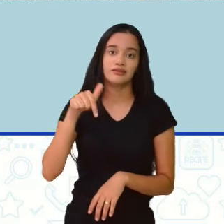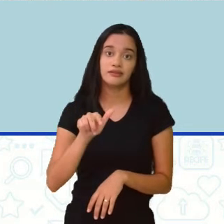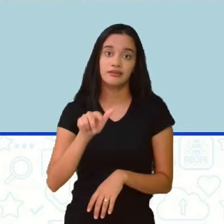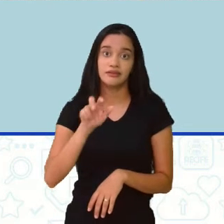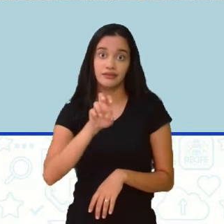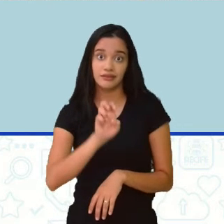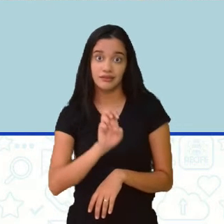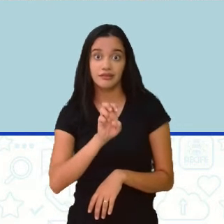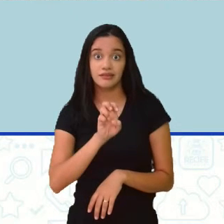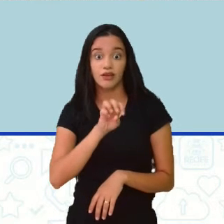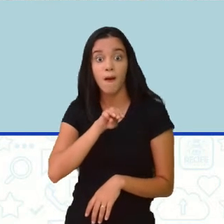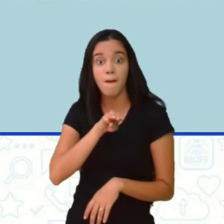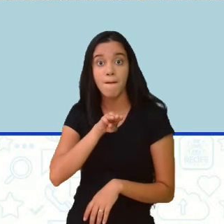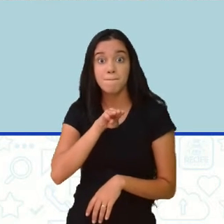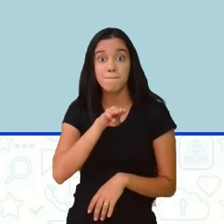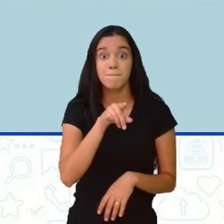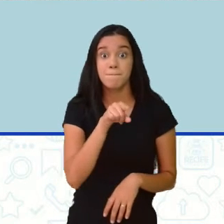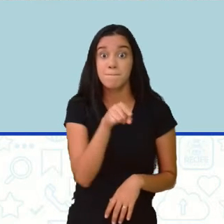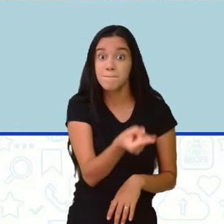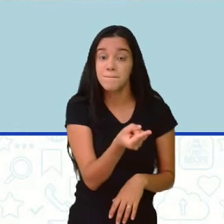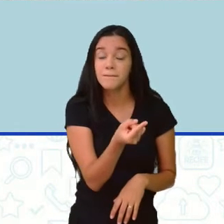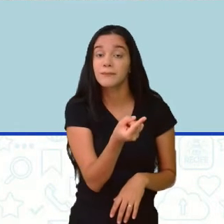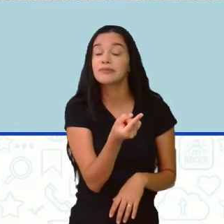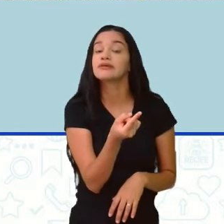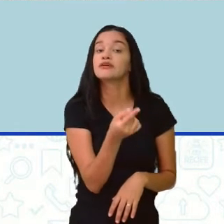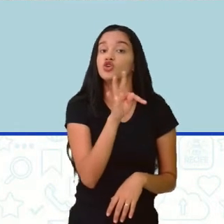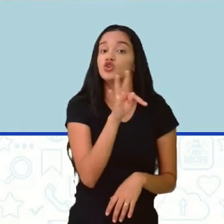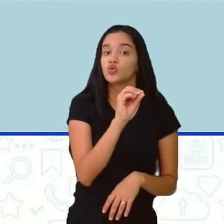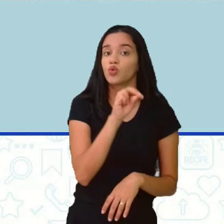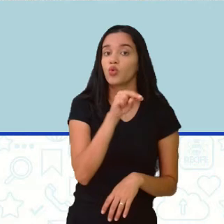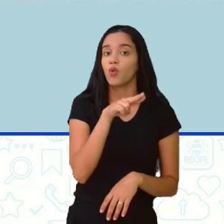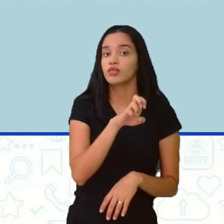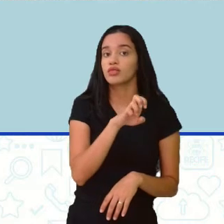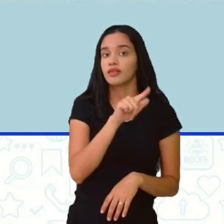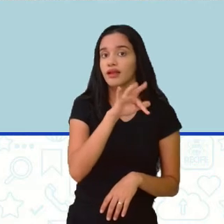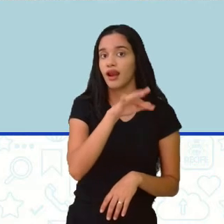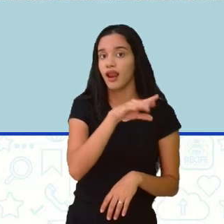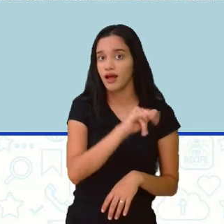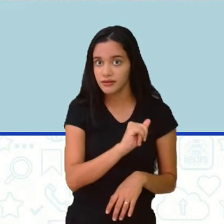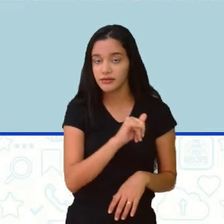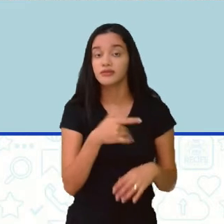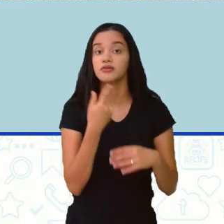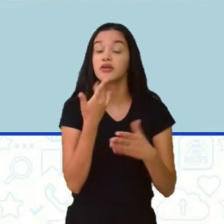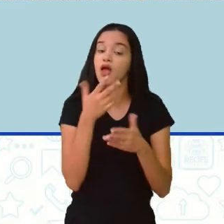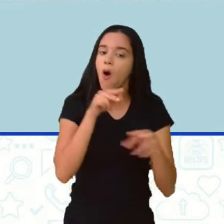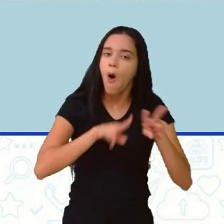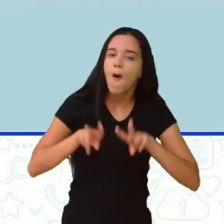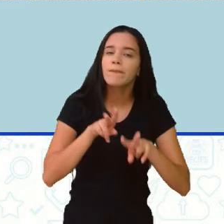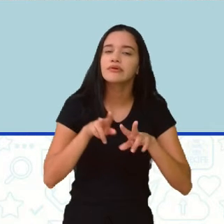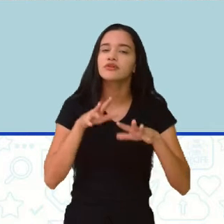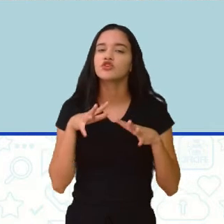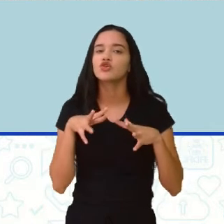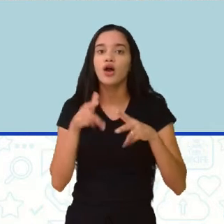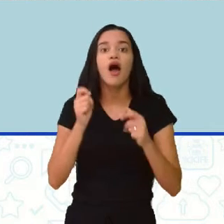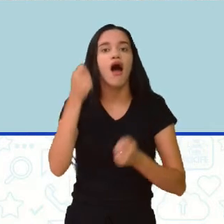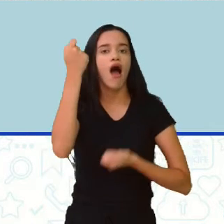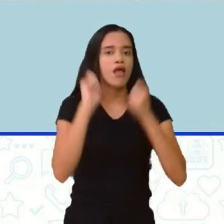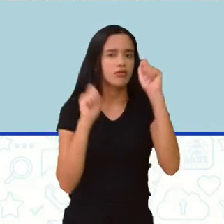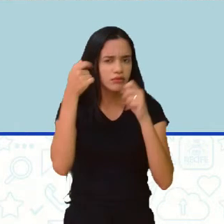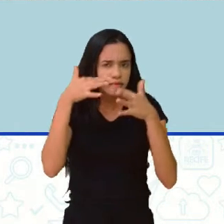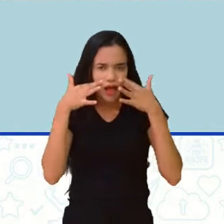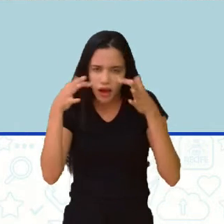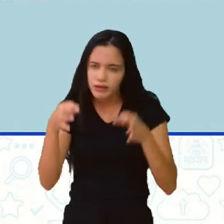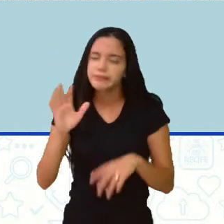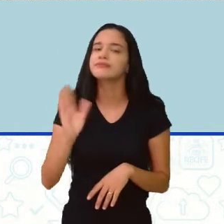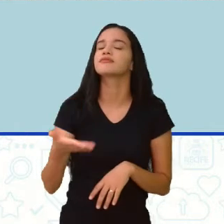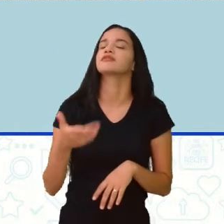mil toneladas de resíduos por ano no Brasil, na confecção do jeans. Então, observem aí, todo mundo da indústria já está ligada.